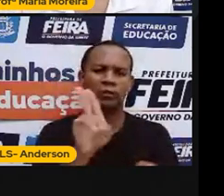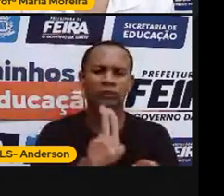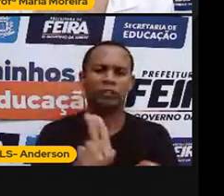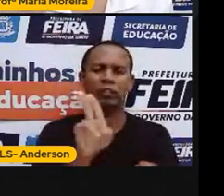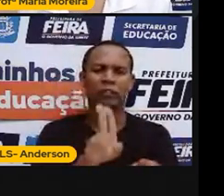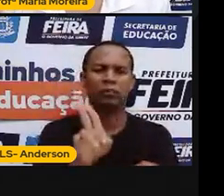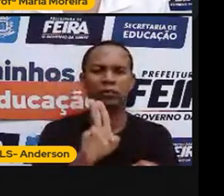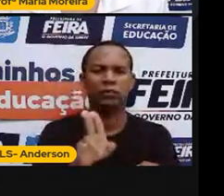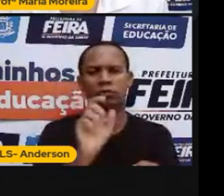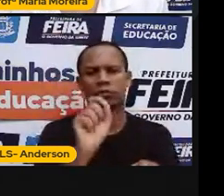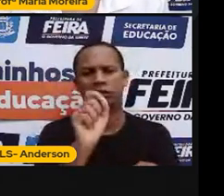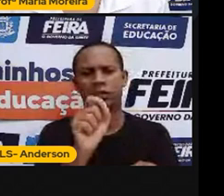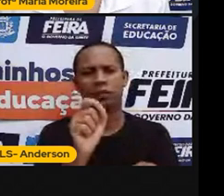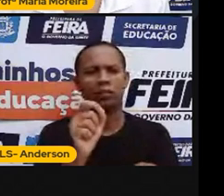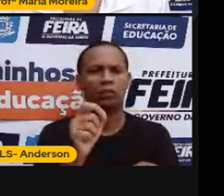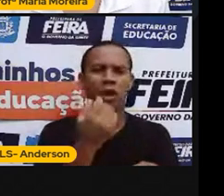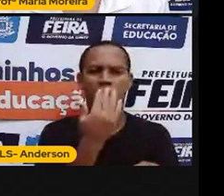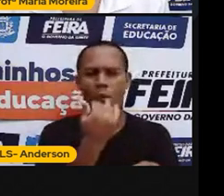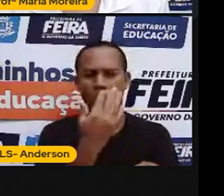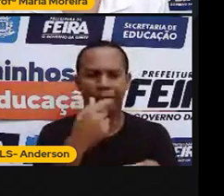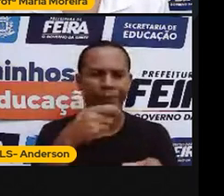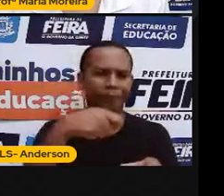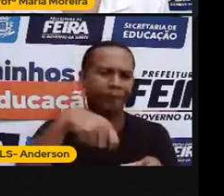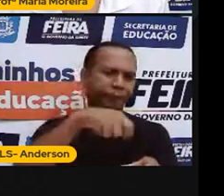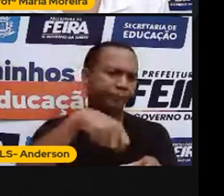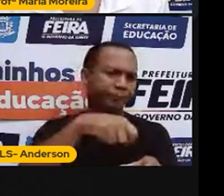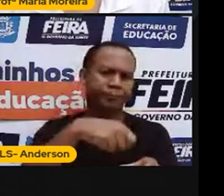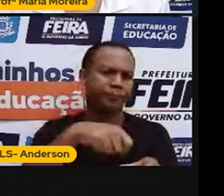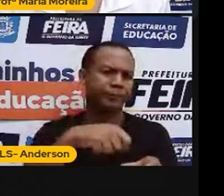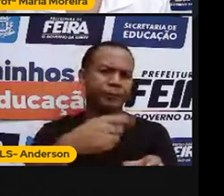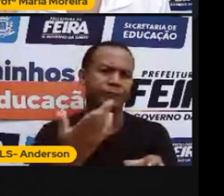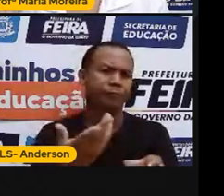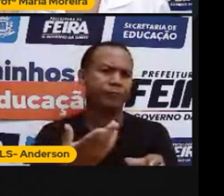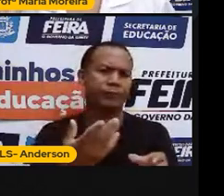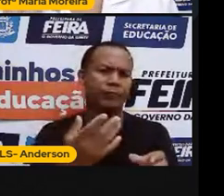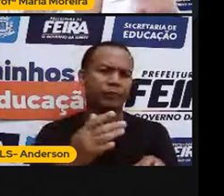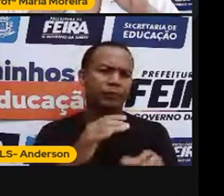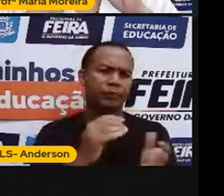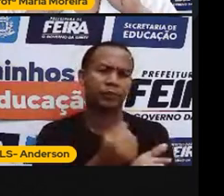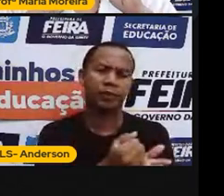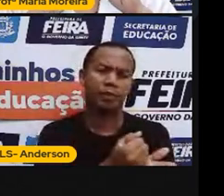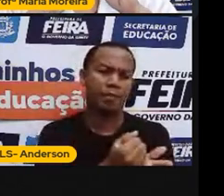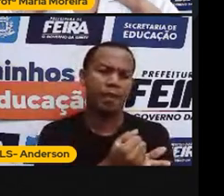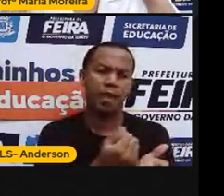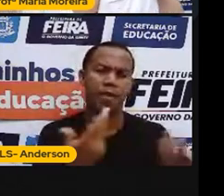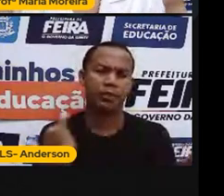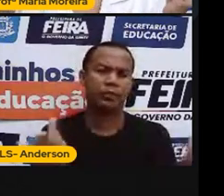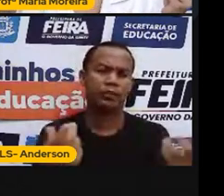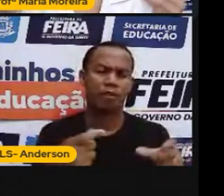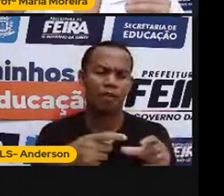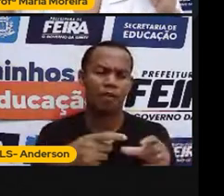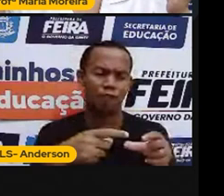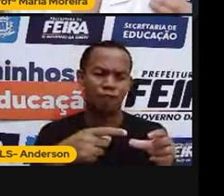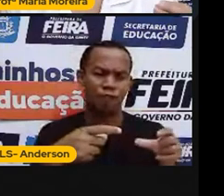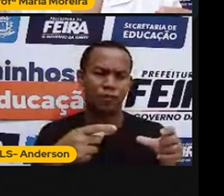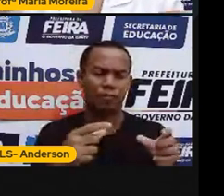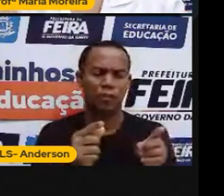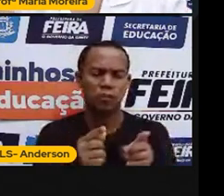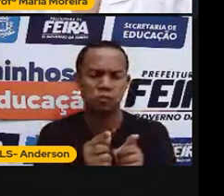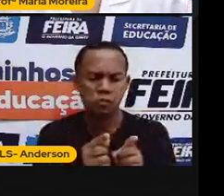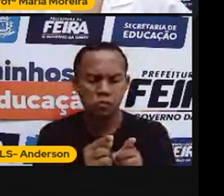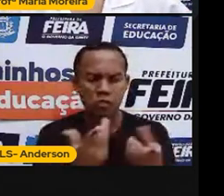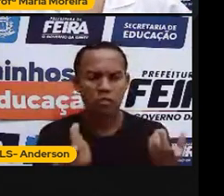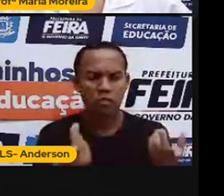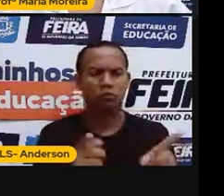ali, que a gente usa tanto, tem pessoas que usam, utilizam o hortelã, o que é mais, que a folha é um pouco maior, que é mais